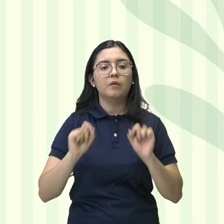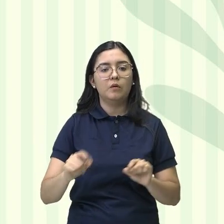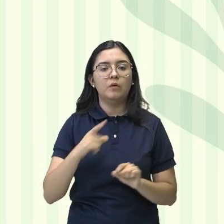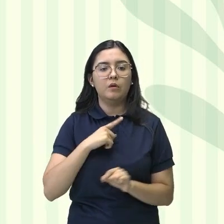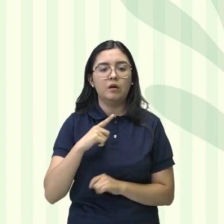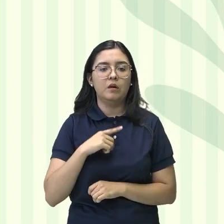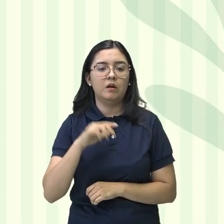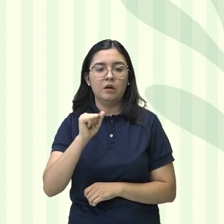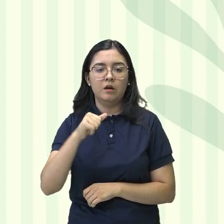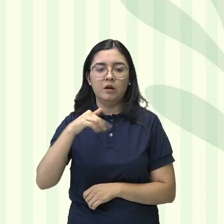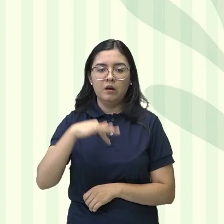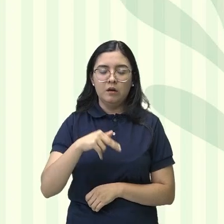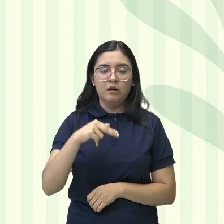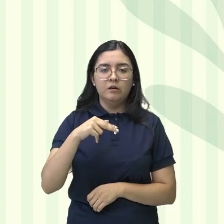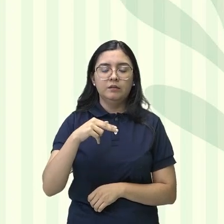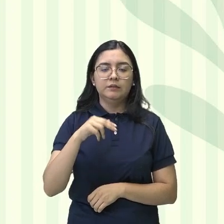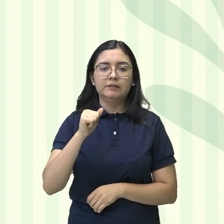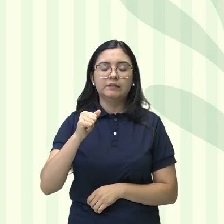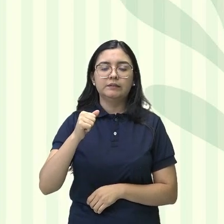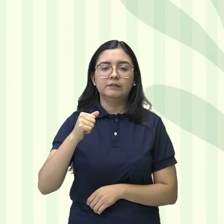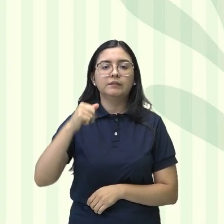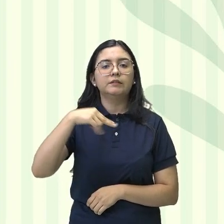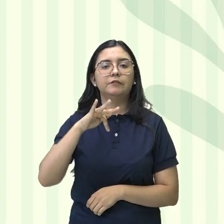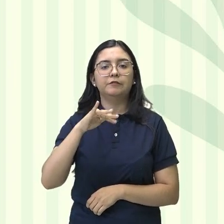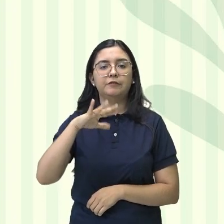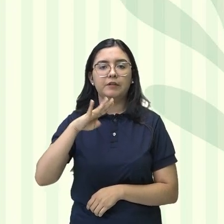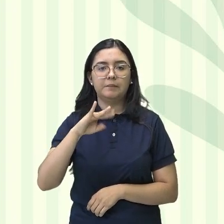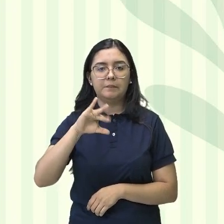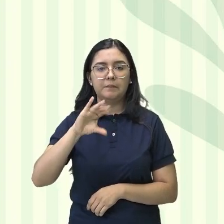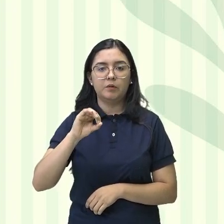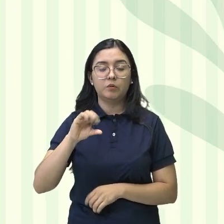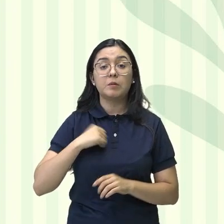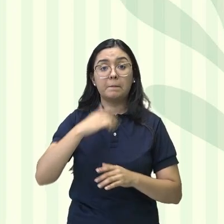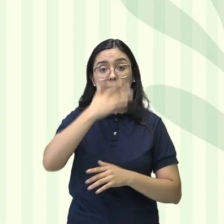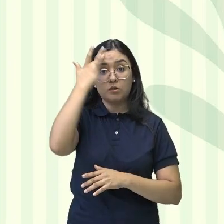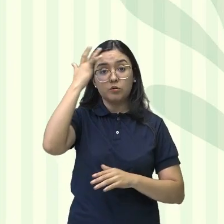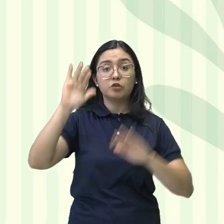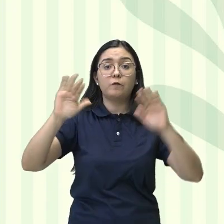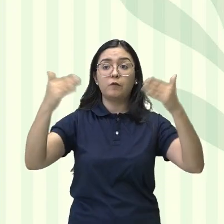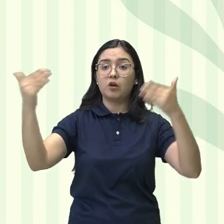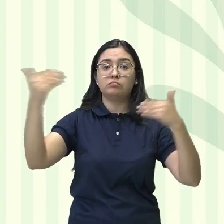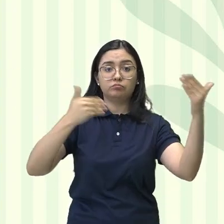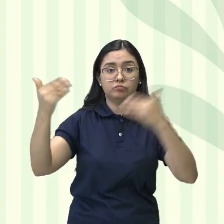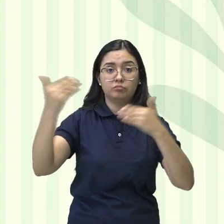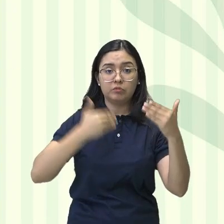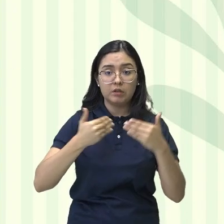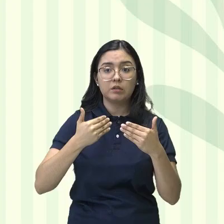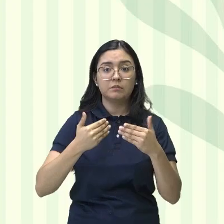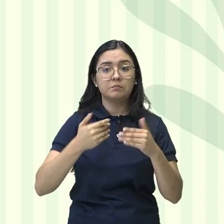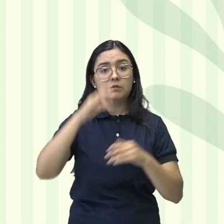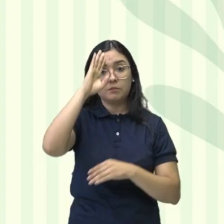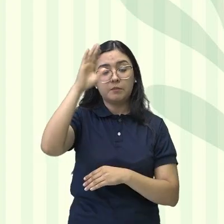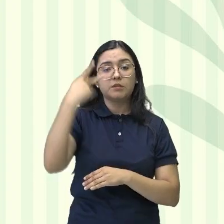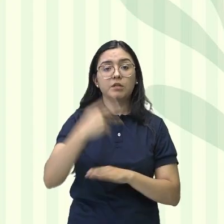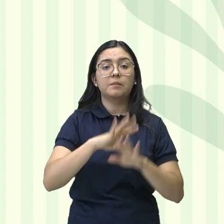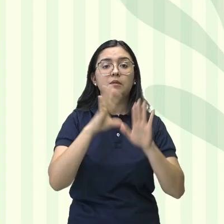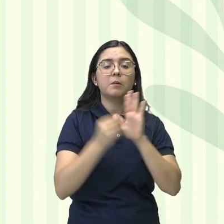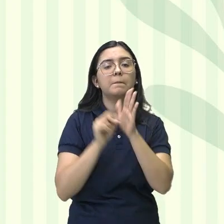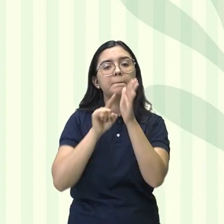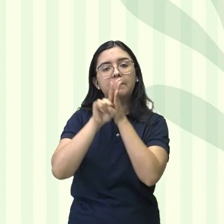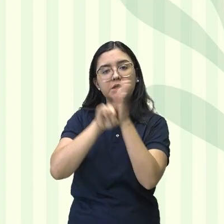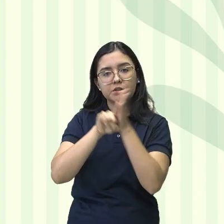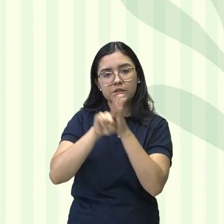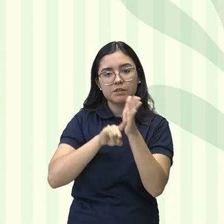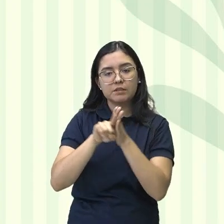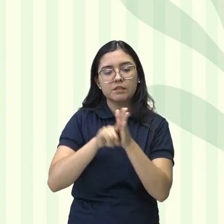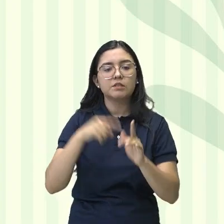vem pesquisadores de todo o planeta aqui para o Brasil e, em especial, para a região amazônica, pesquisar